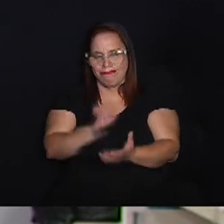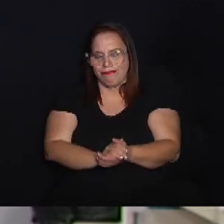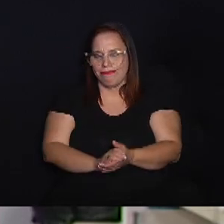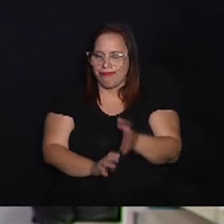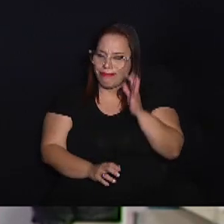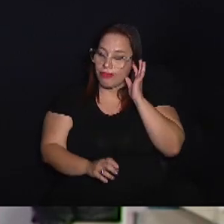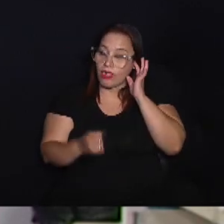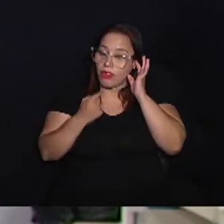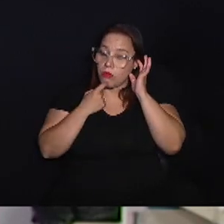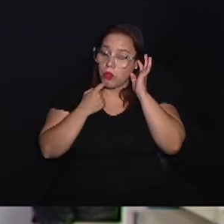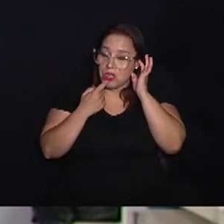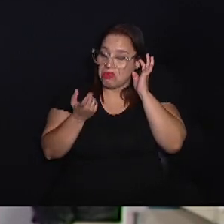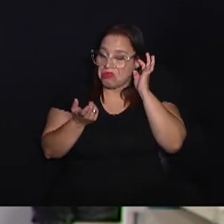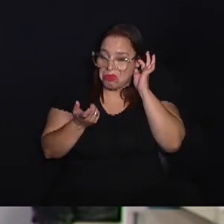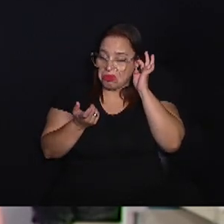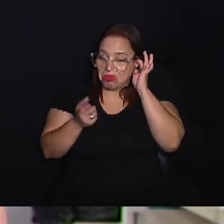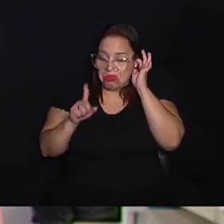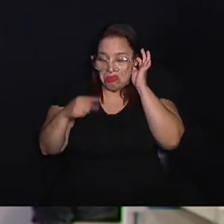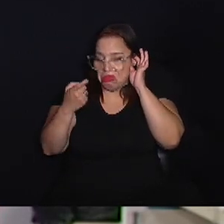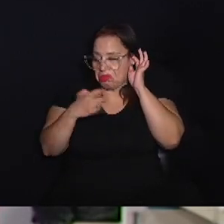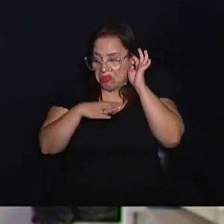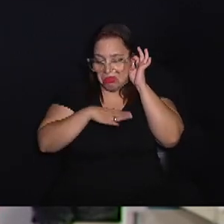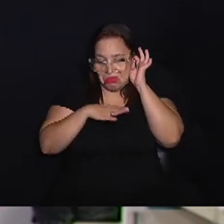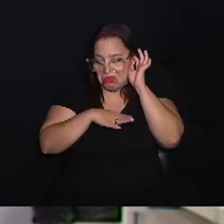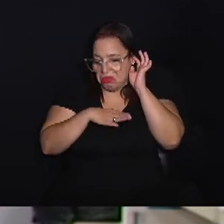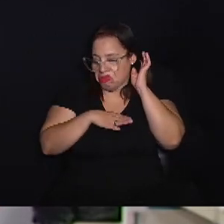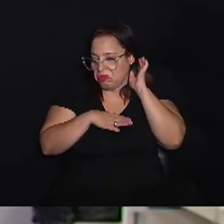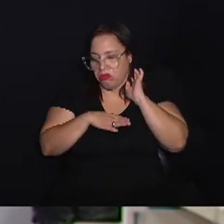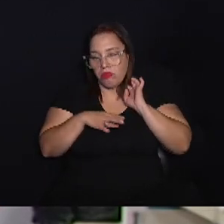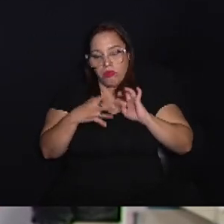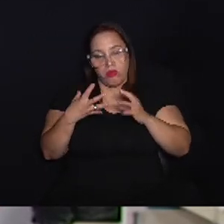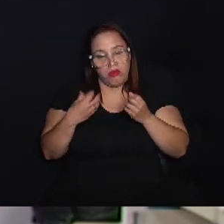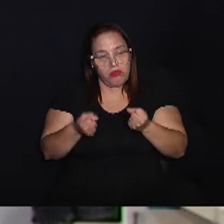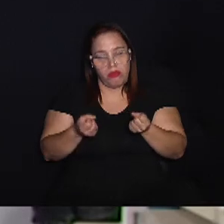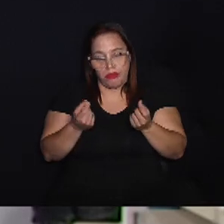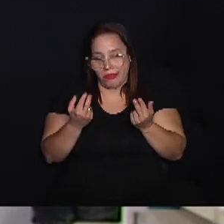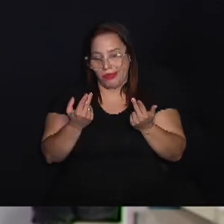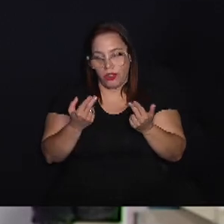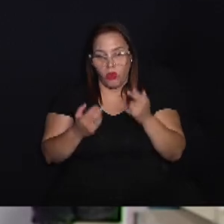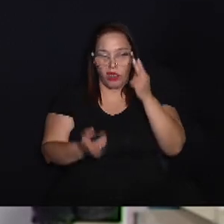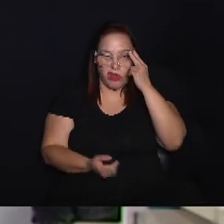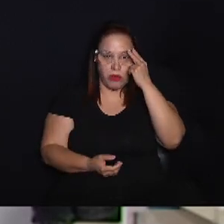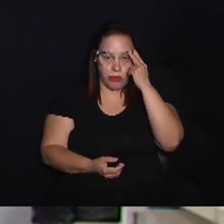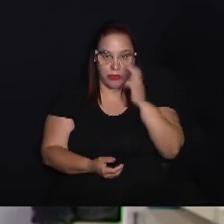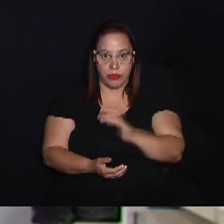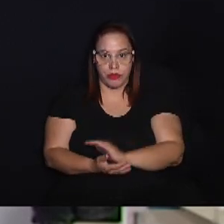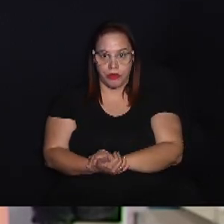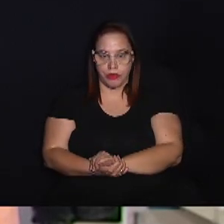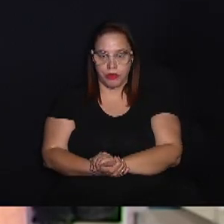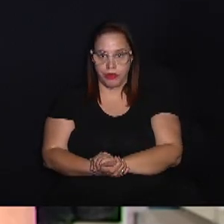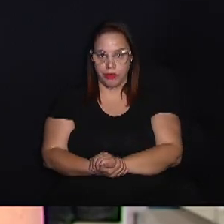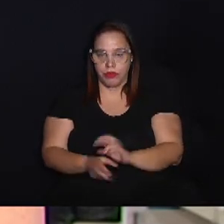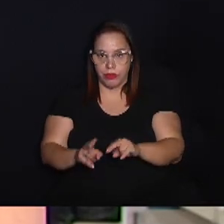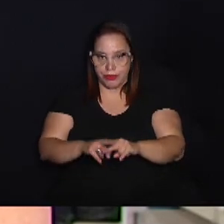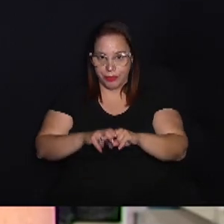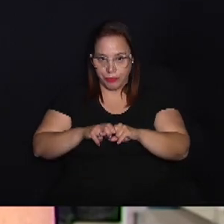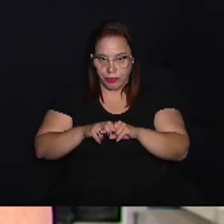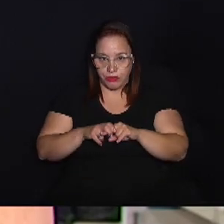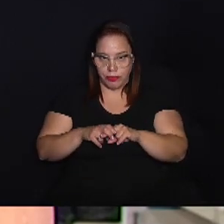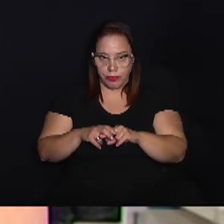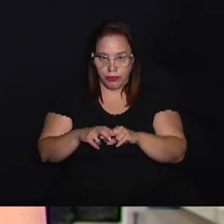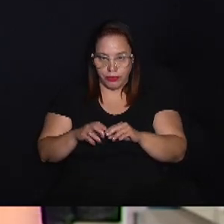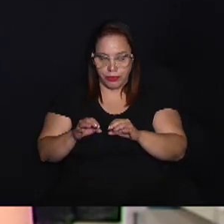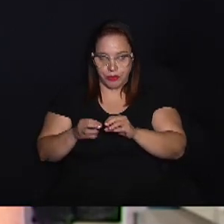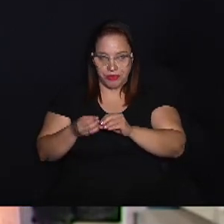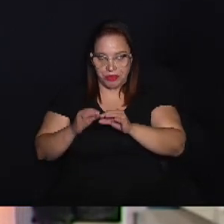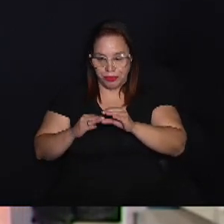estar em Campinas, você pode estar em outra cidade, você vai receber da mesma maneira. Então, por isso, esse conceito ao longo